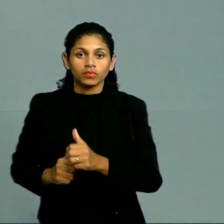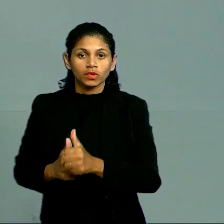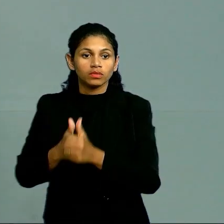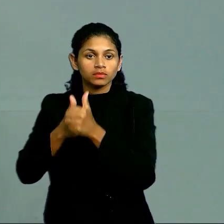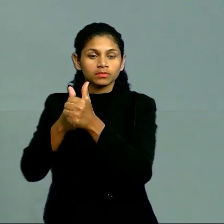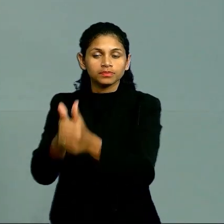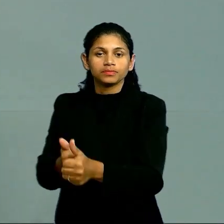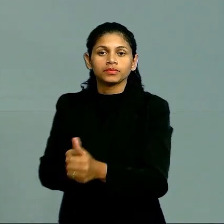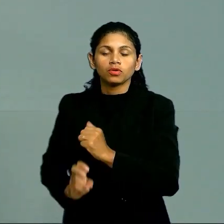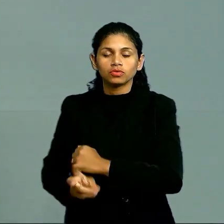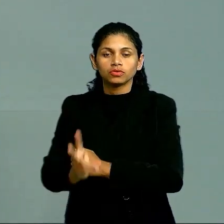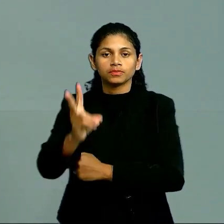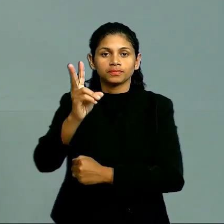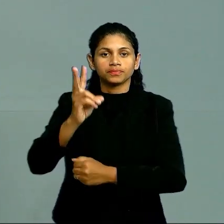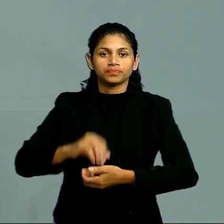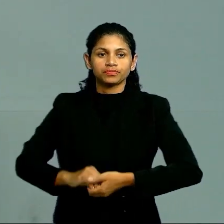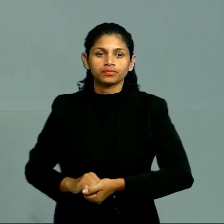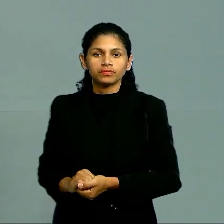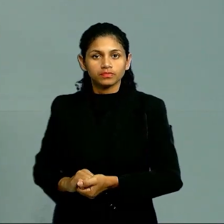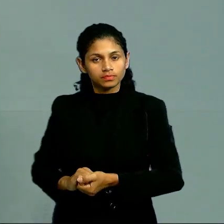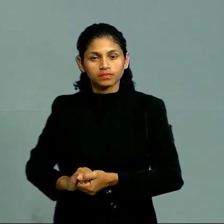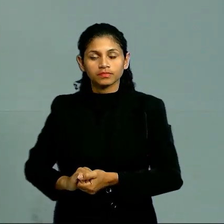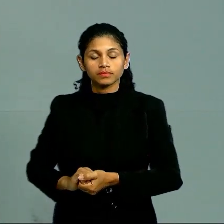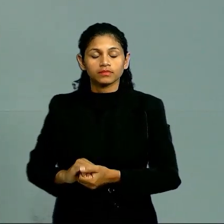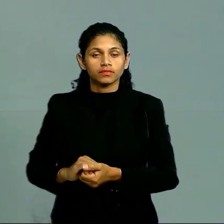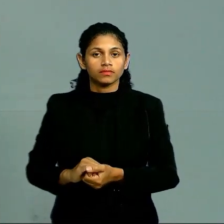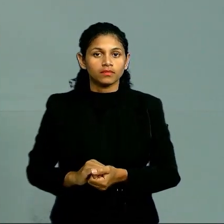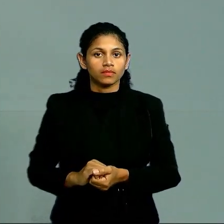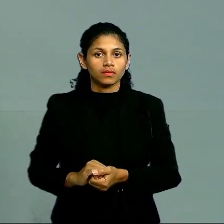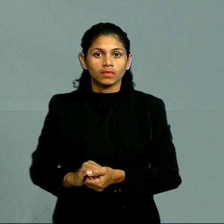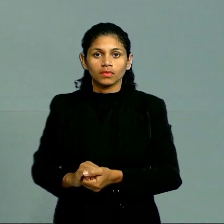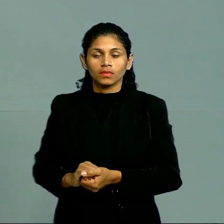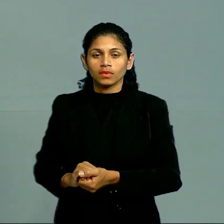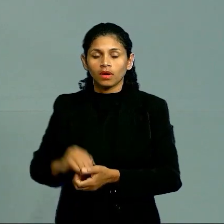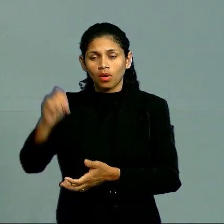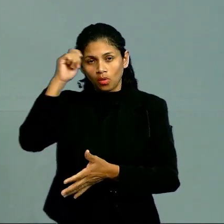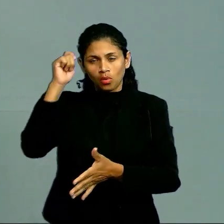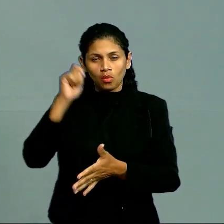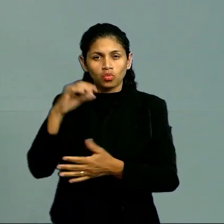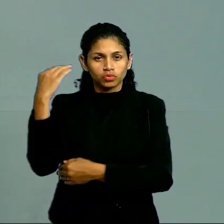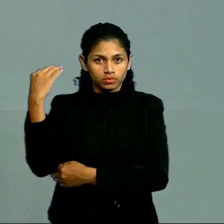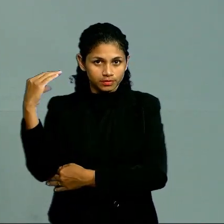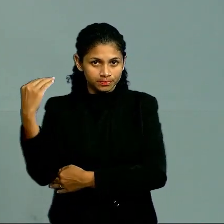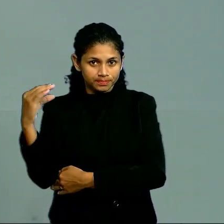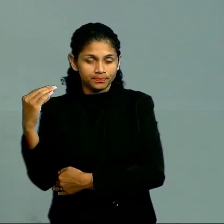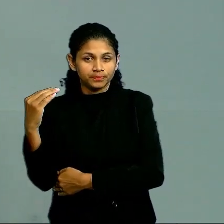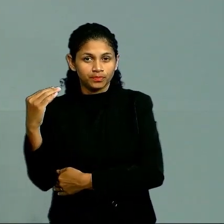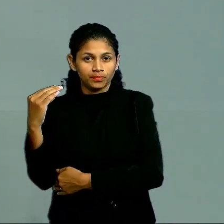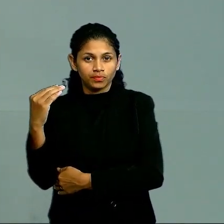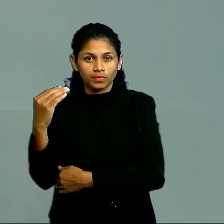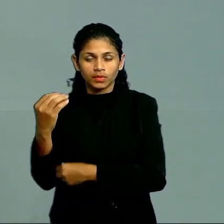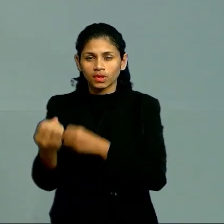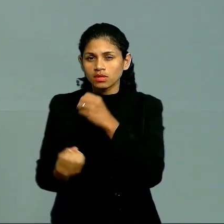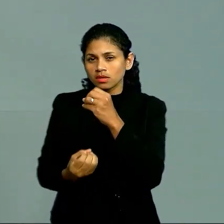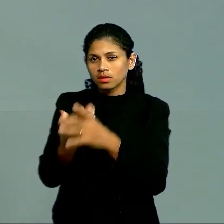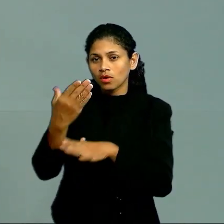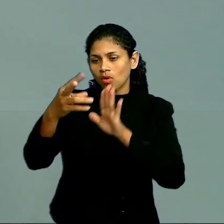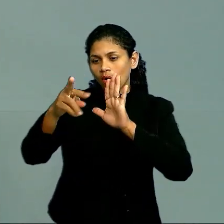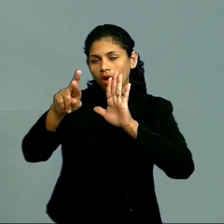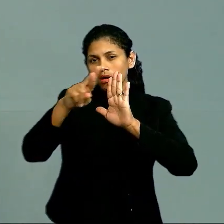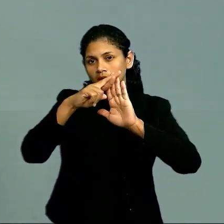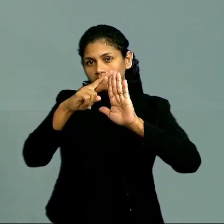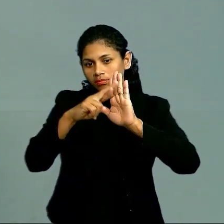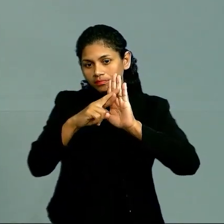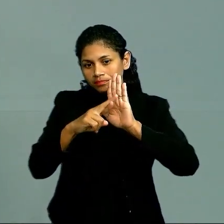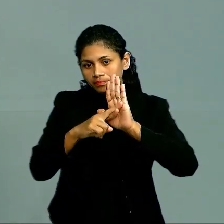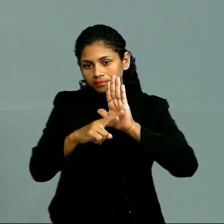von Linné, né, ou Linneu, ele gerou, né, ele criou as regras de nomenclatura.